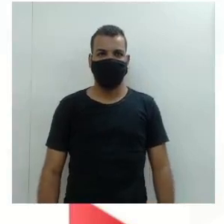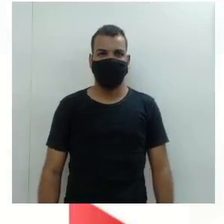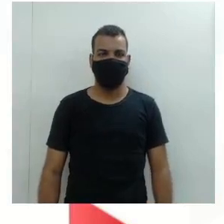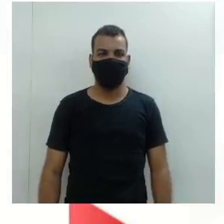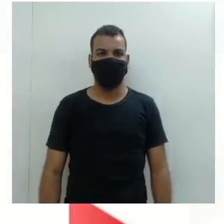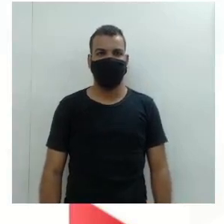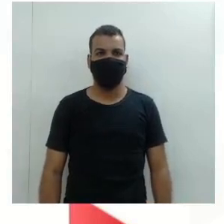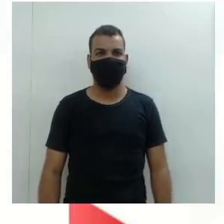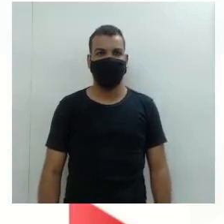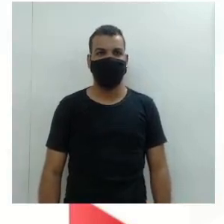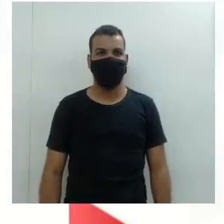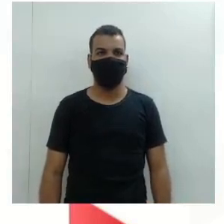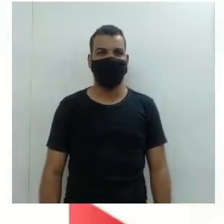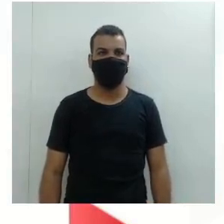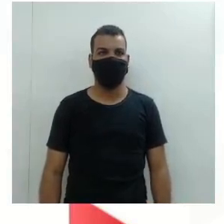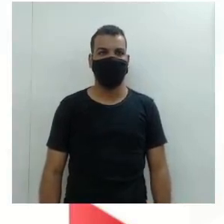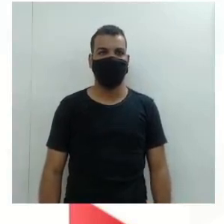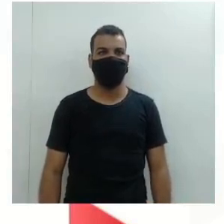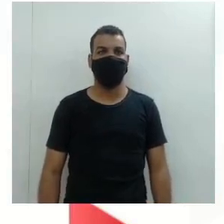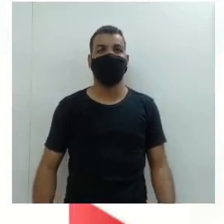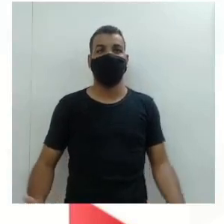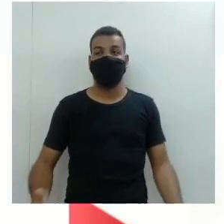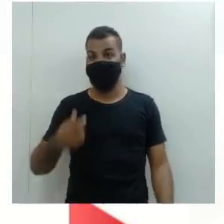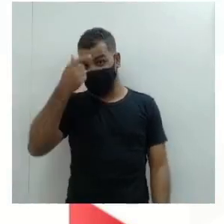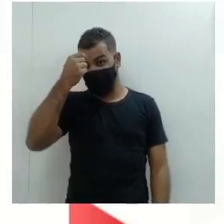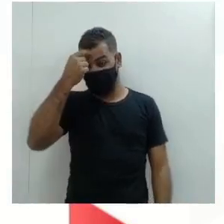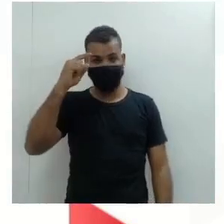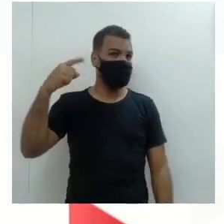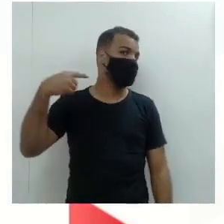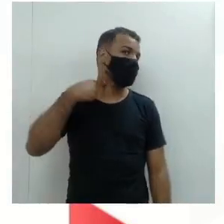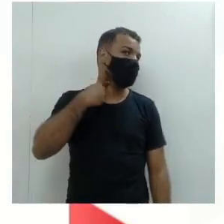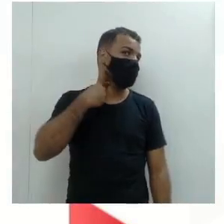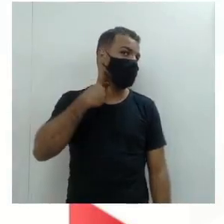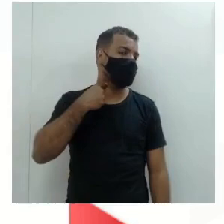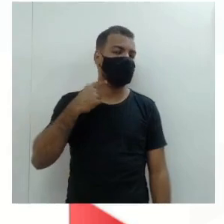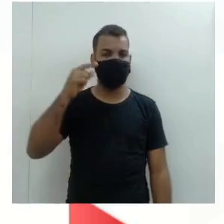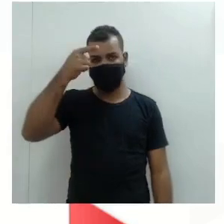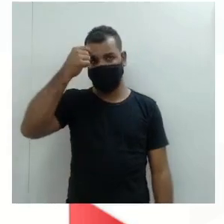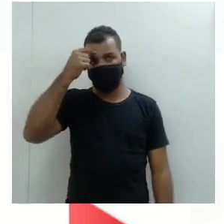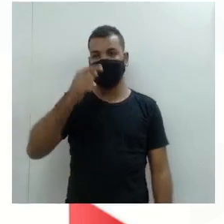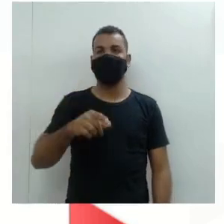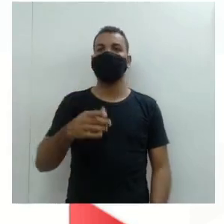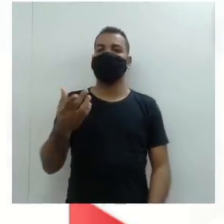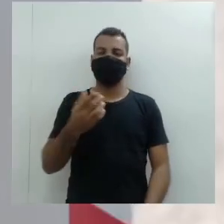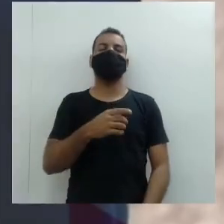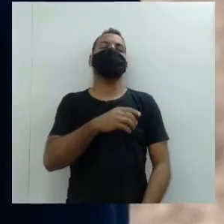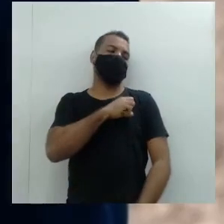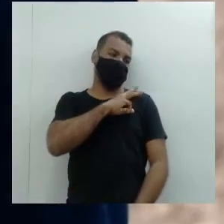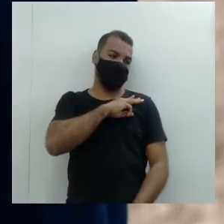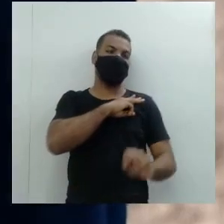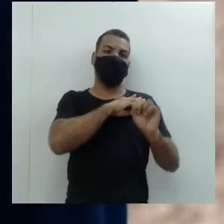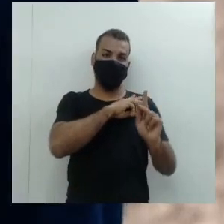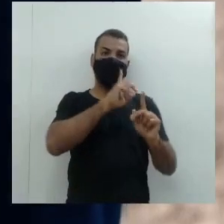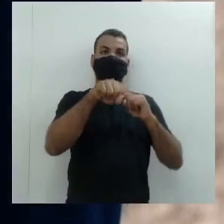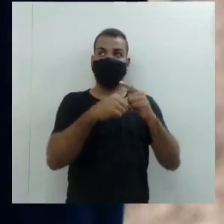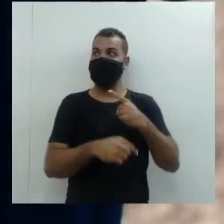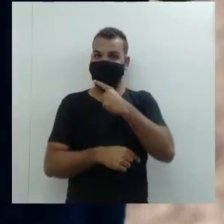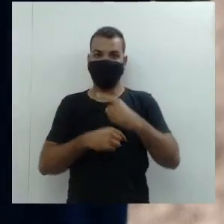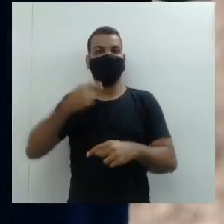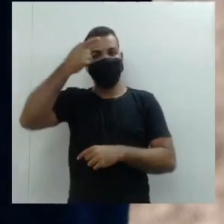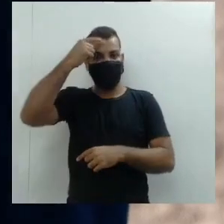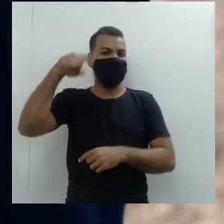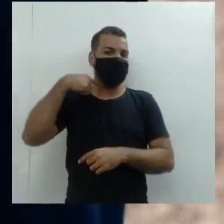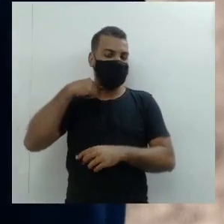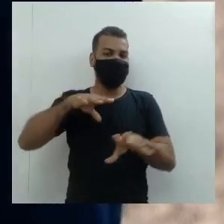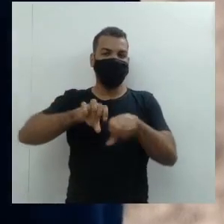de formação do Álvaro Lins, a Faculdade de Direito do Recife. Né? O Álvaro Lins se formou em Direito e desde o início da